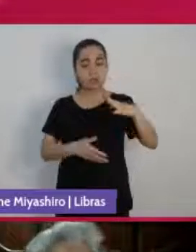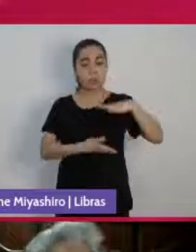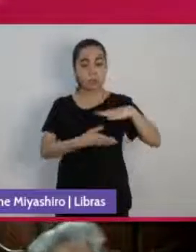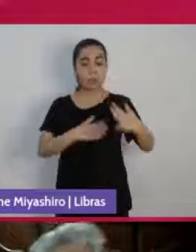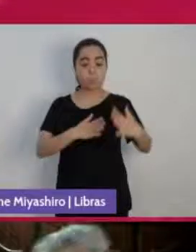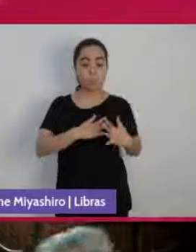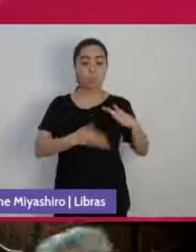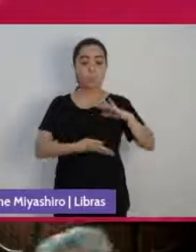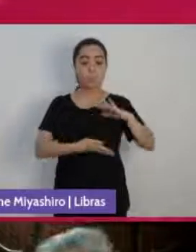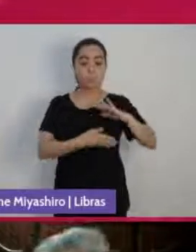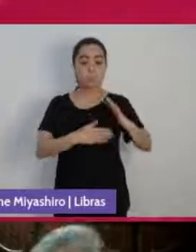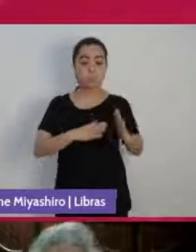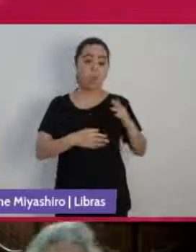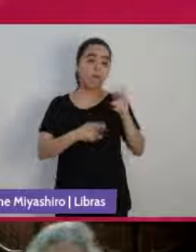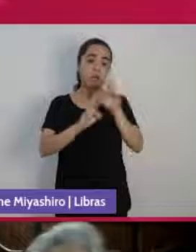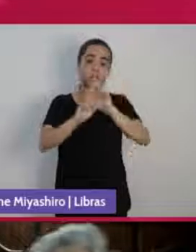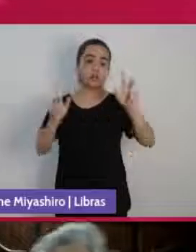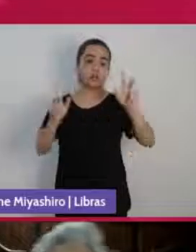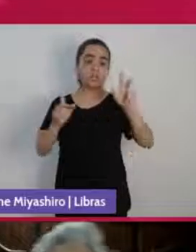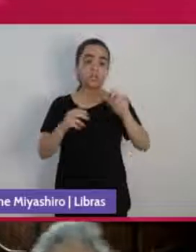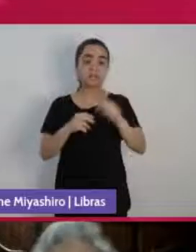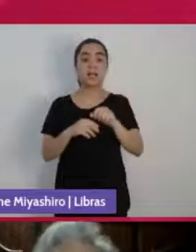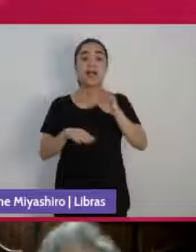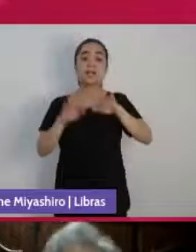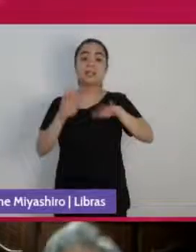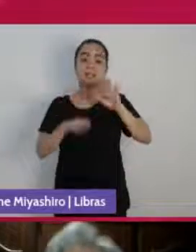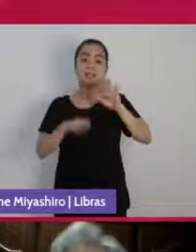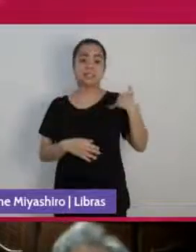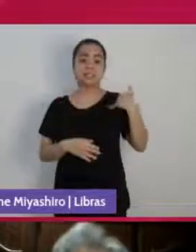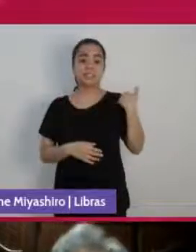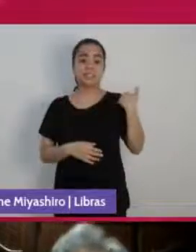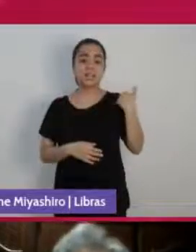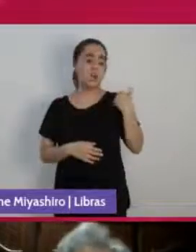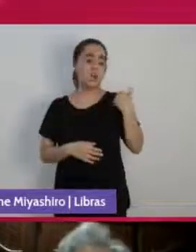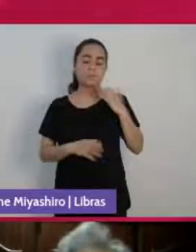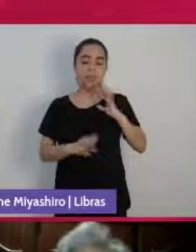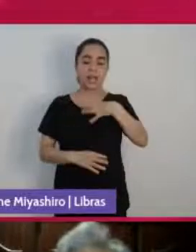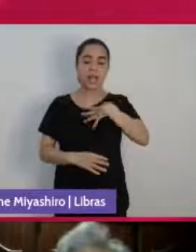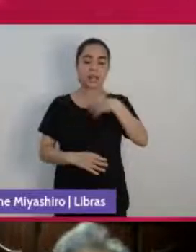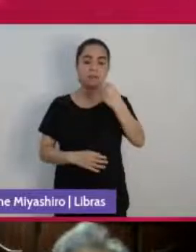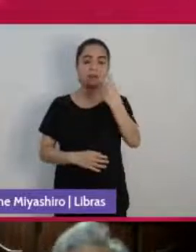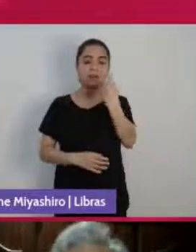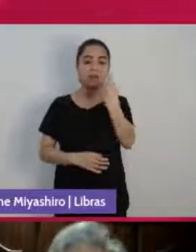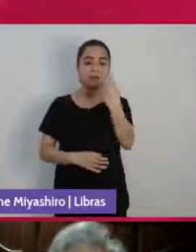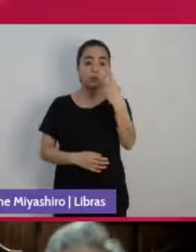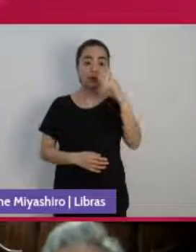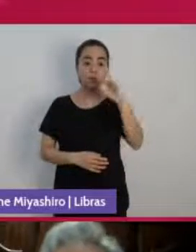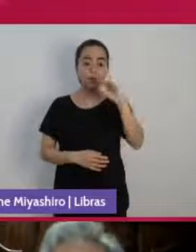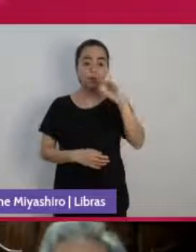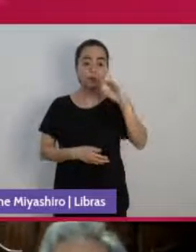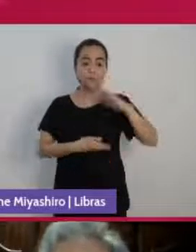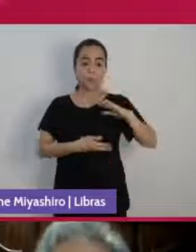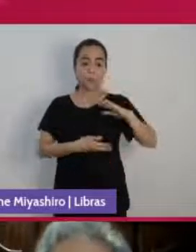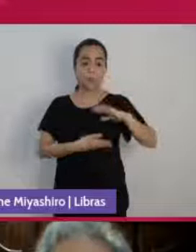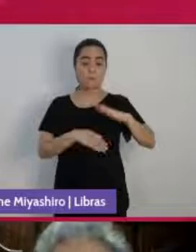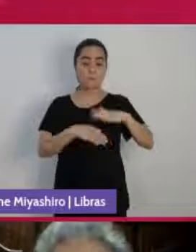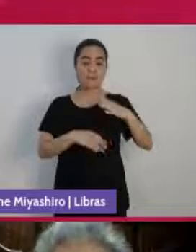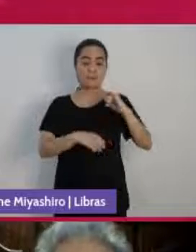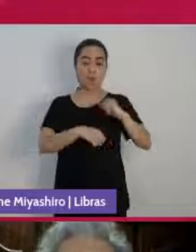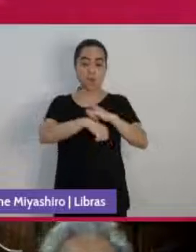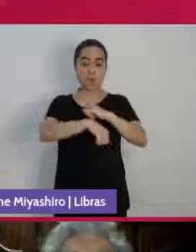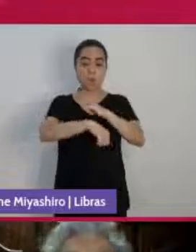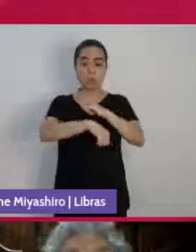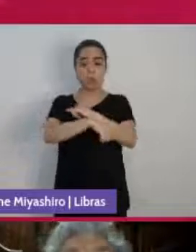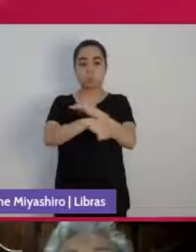mulher que teve 10 filhos e amamentou, eu espero encontrar uma mama mais adiposa, que é o que a fisiologia da mama